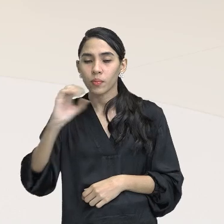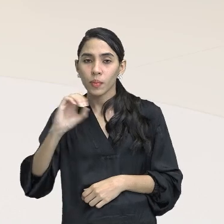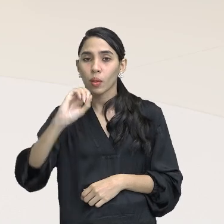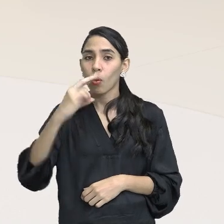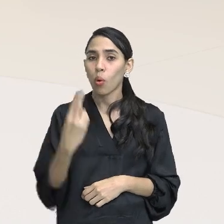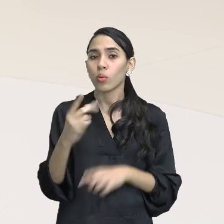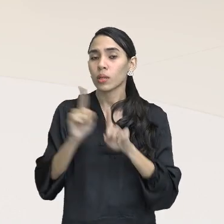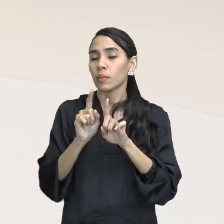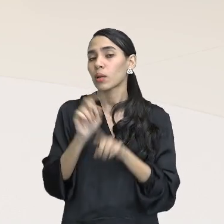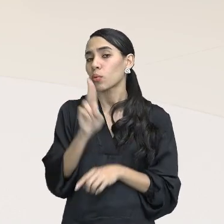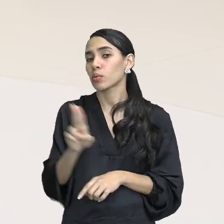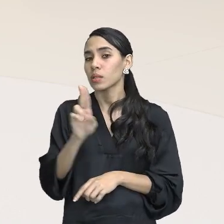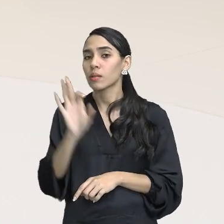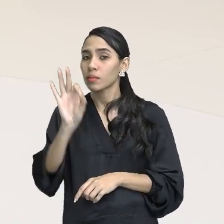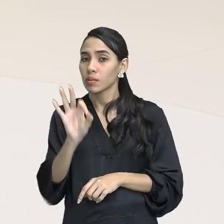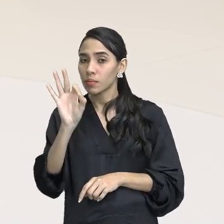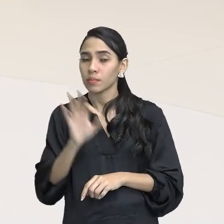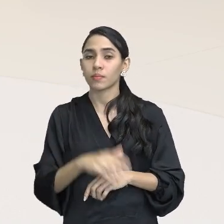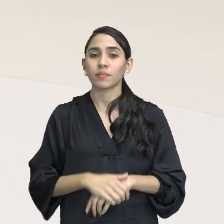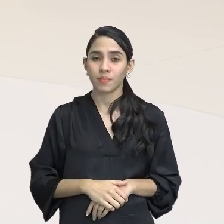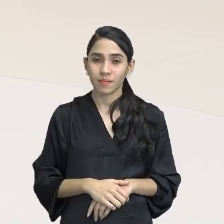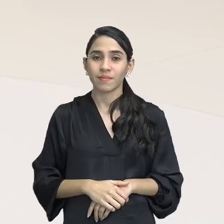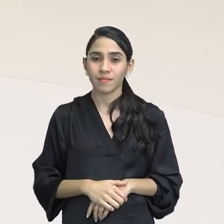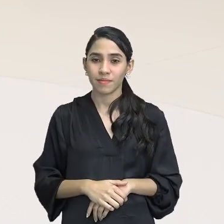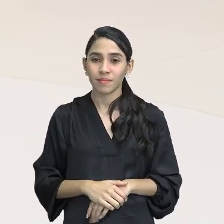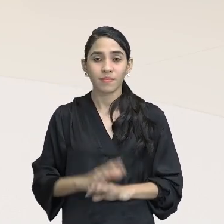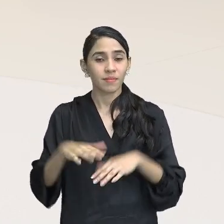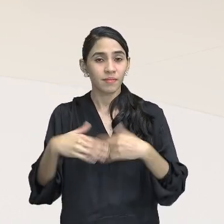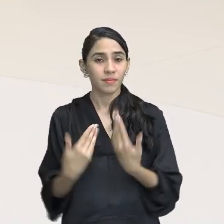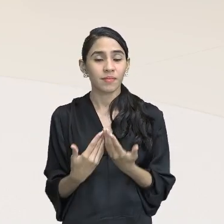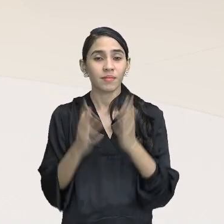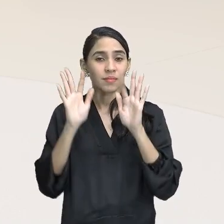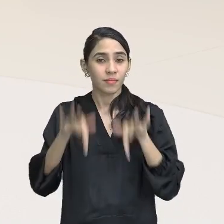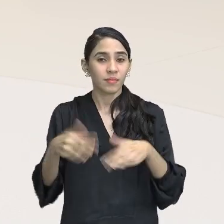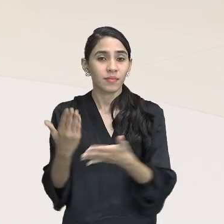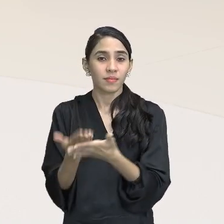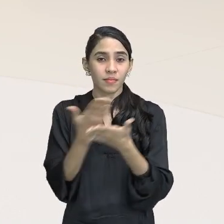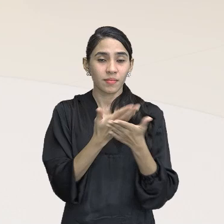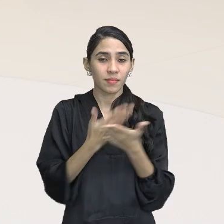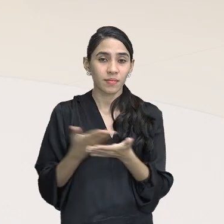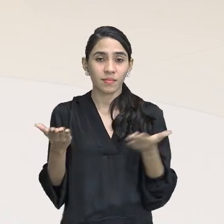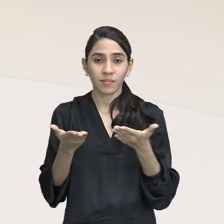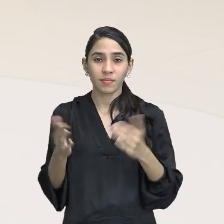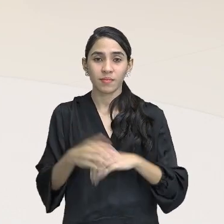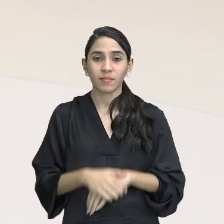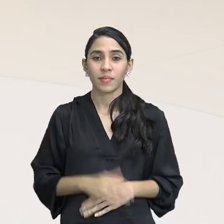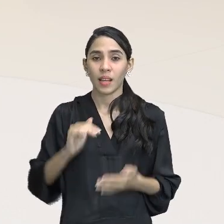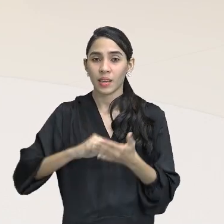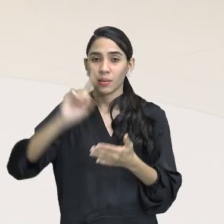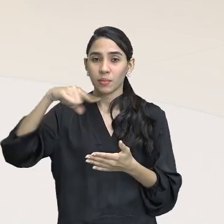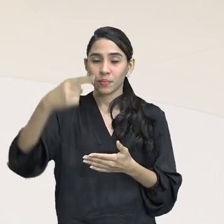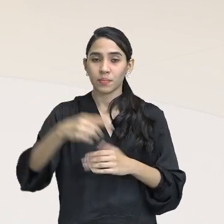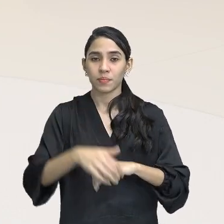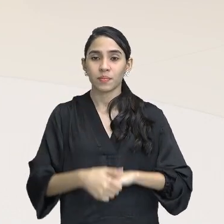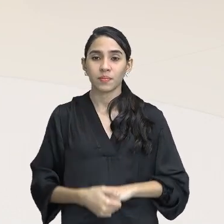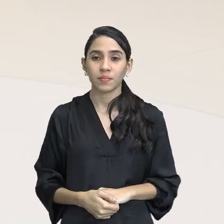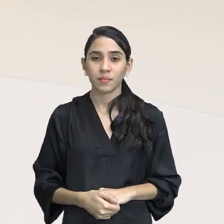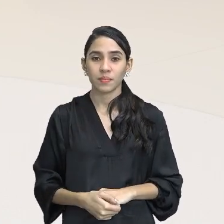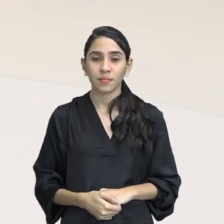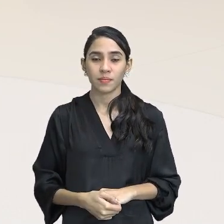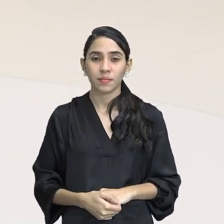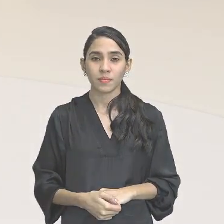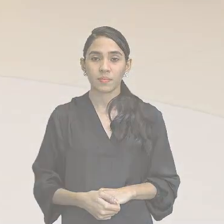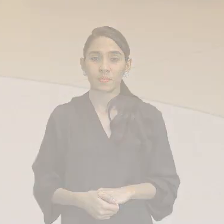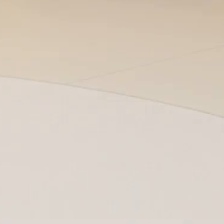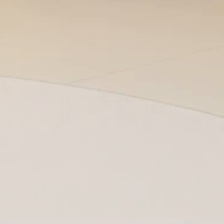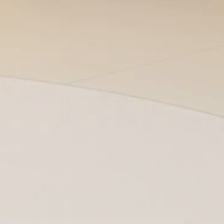o símbolo porcento. Exatamente. E assim a gente encerra a nossa aula de hoje. Até a próxima. Até a próxima.